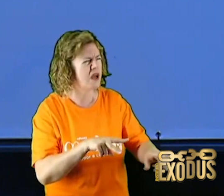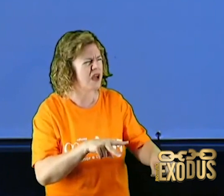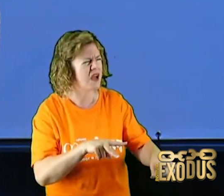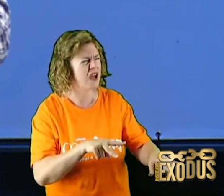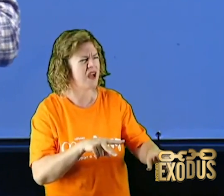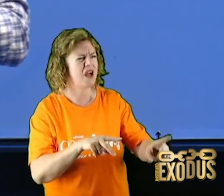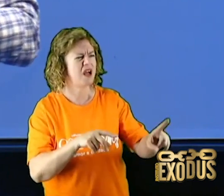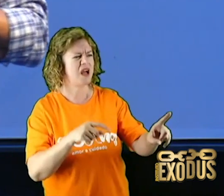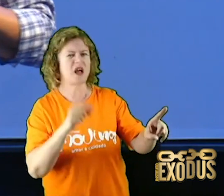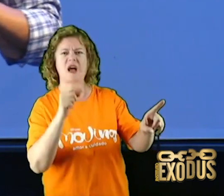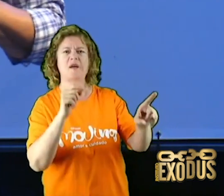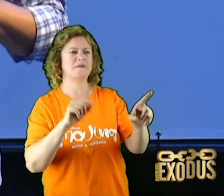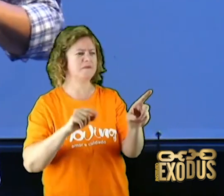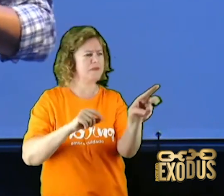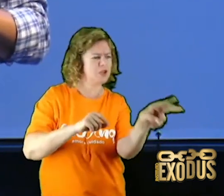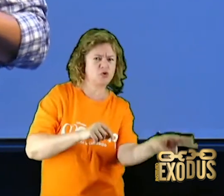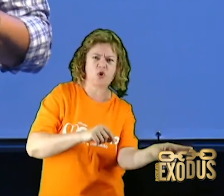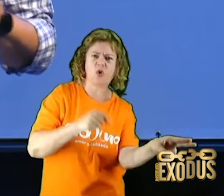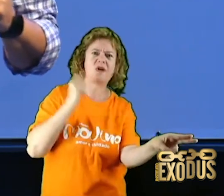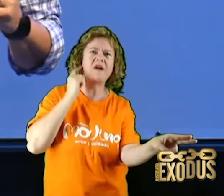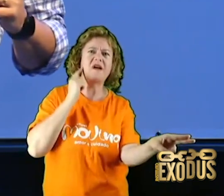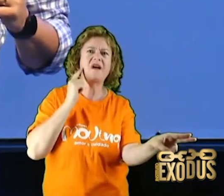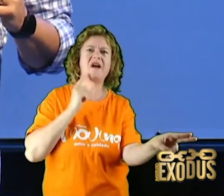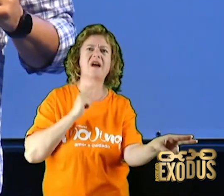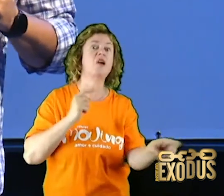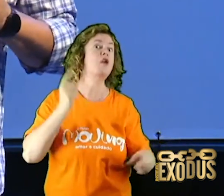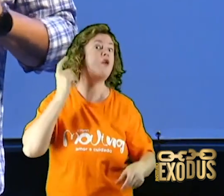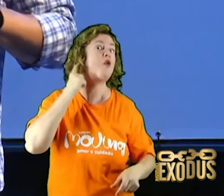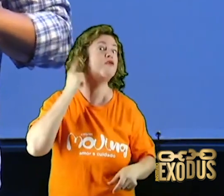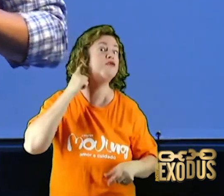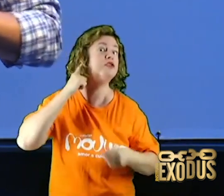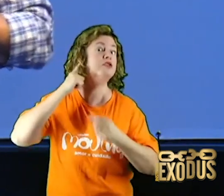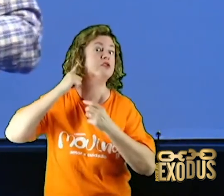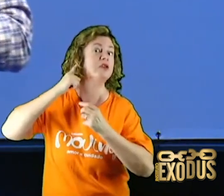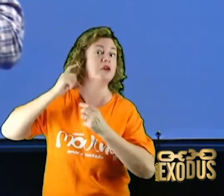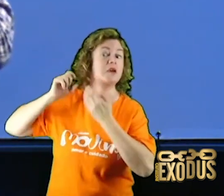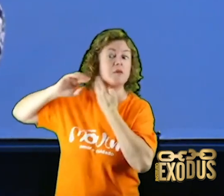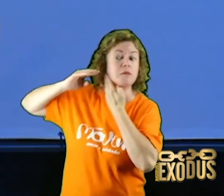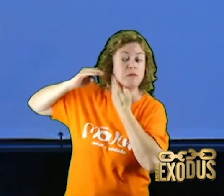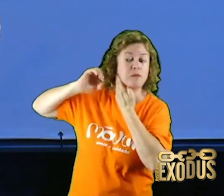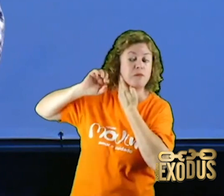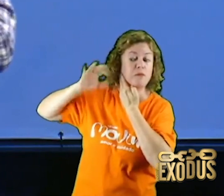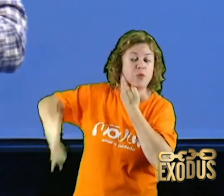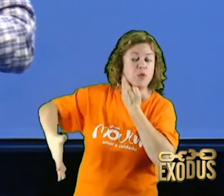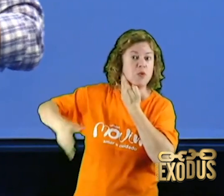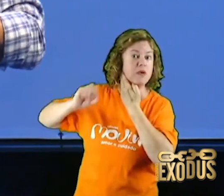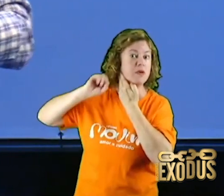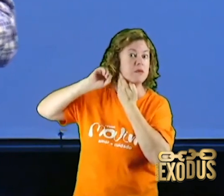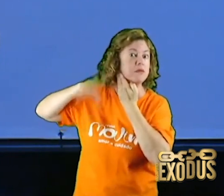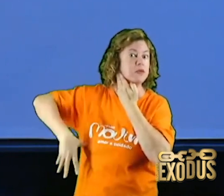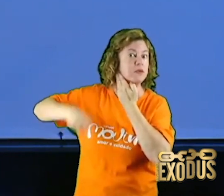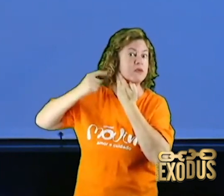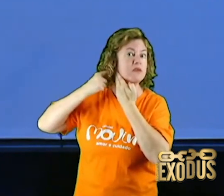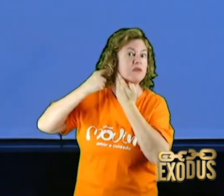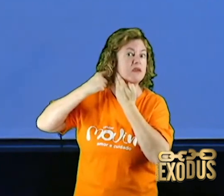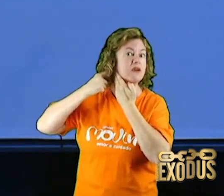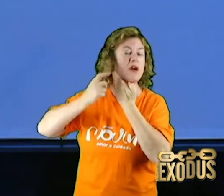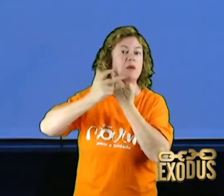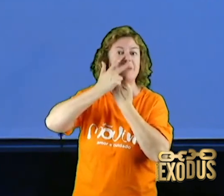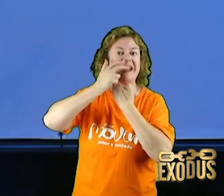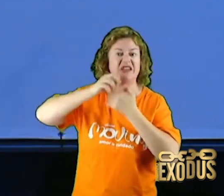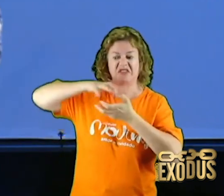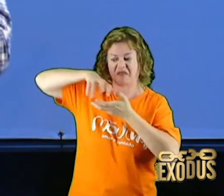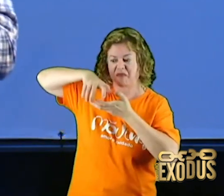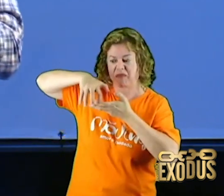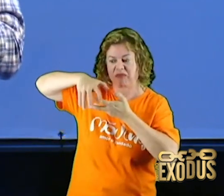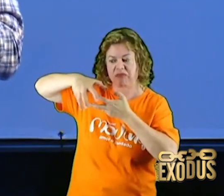isso? Sair pelo ouvido da pessoa, saiu. Você pega assim, parece um caranguejo. Câncer é